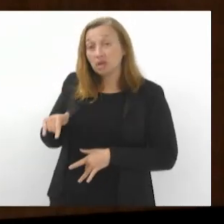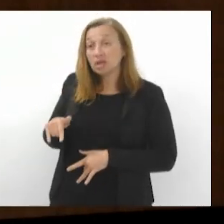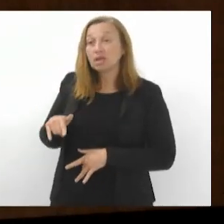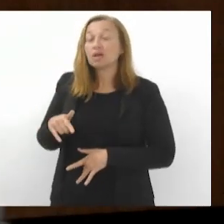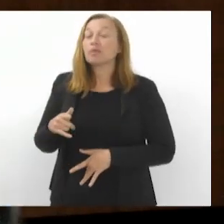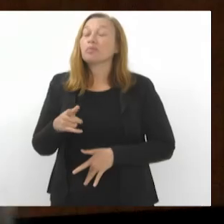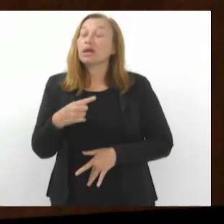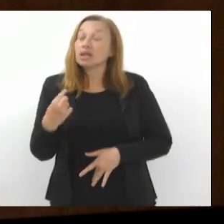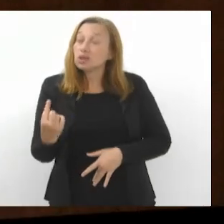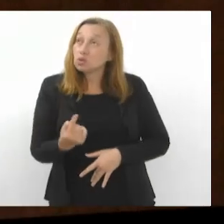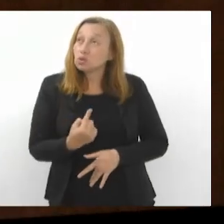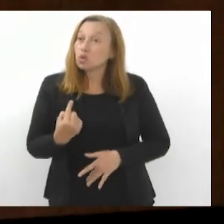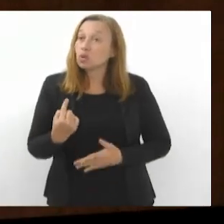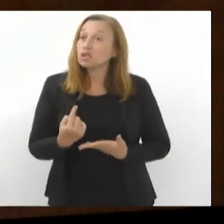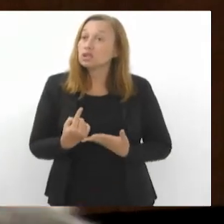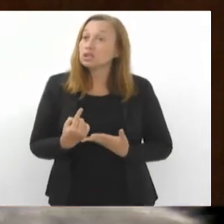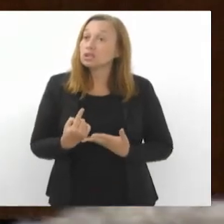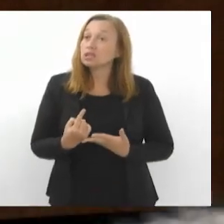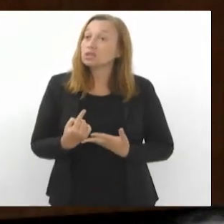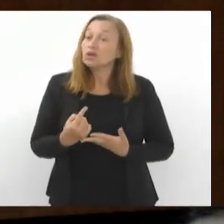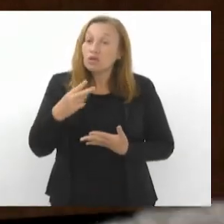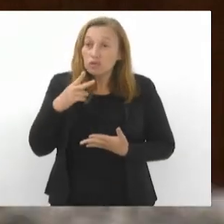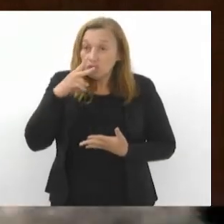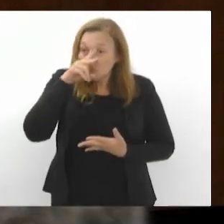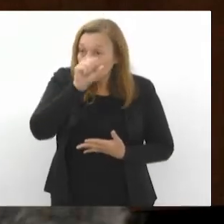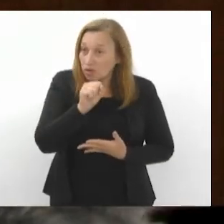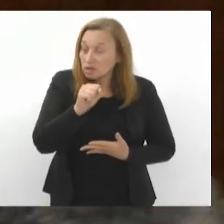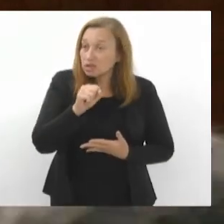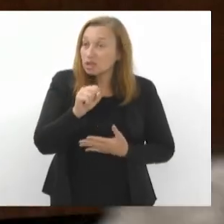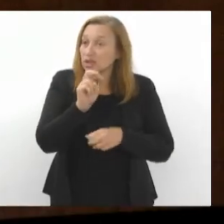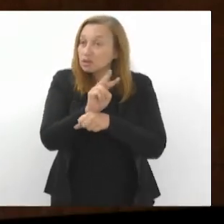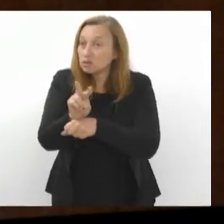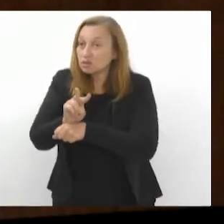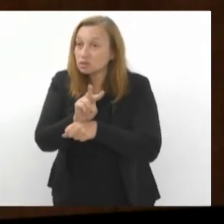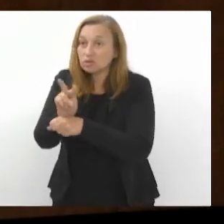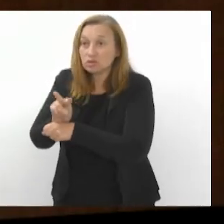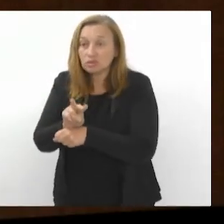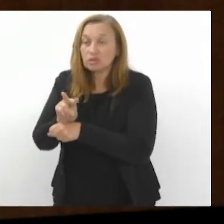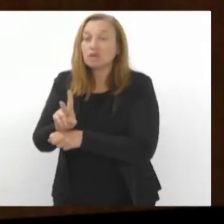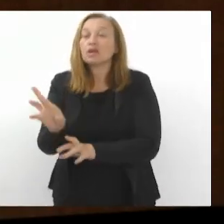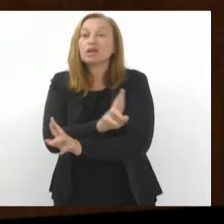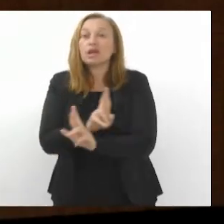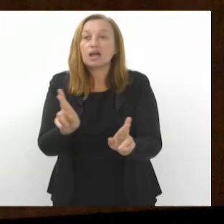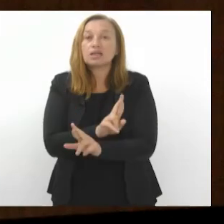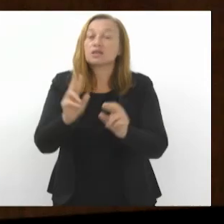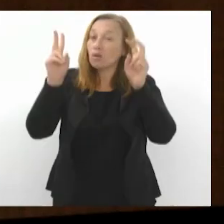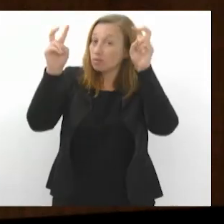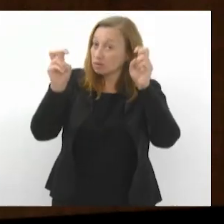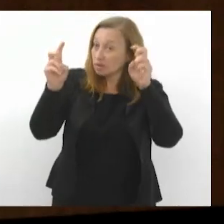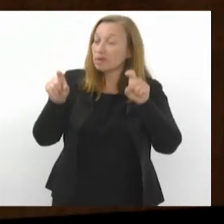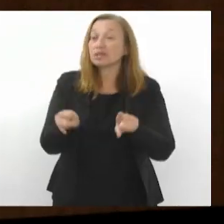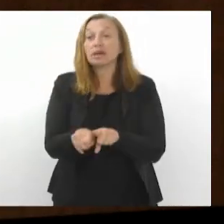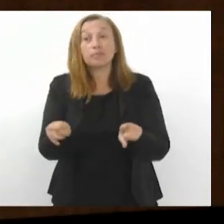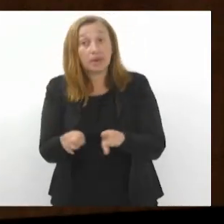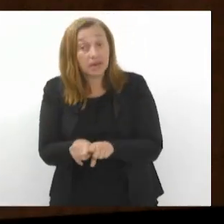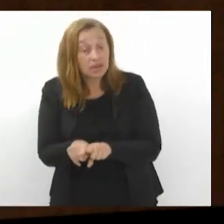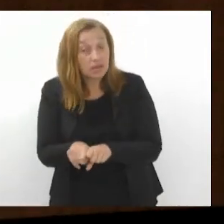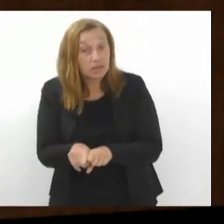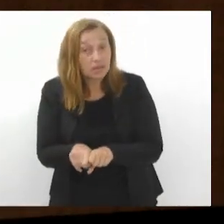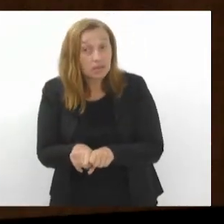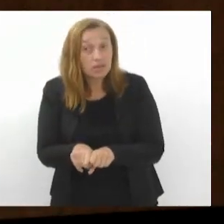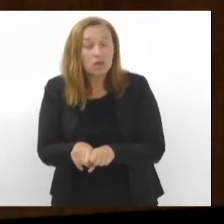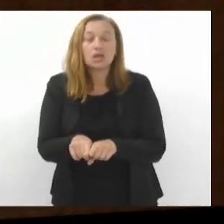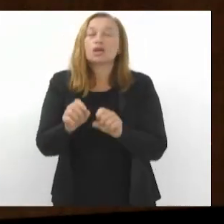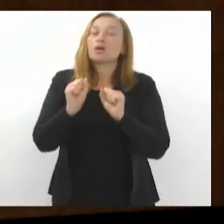que a gente fortaleça o monitoramento em relação à temática, mas também que a